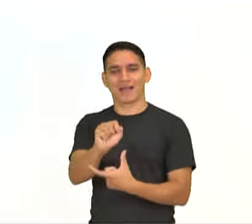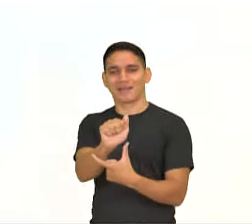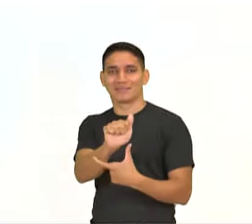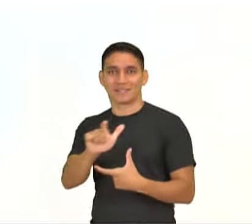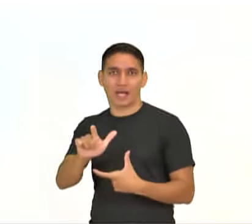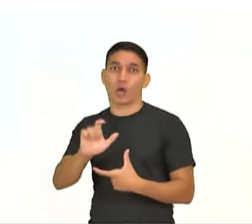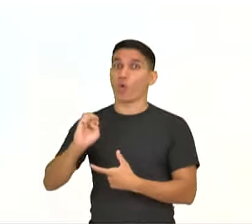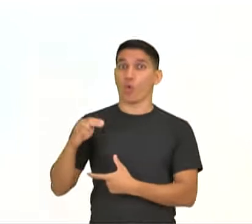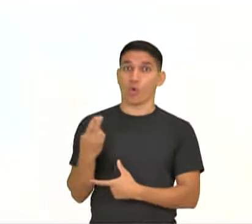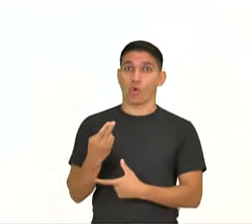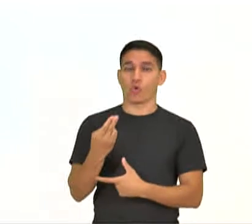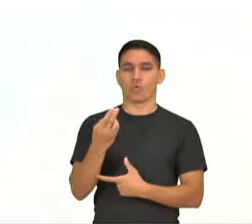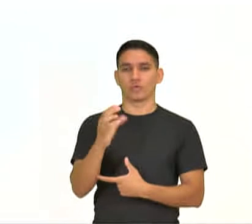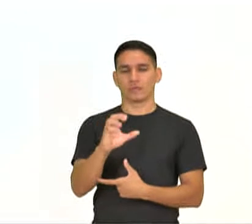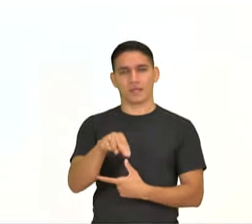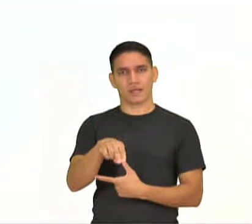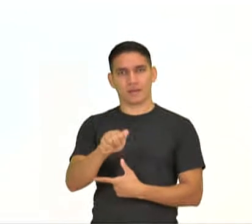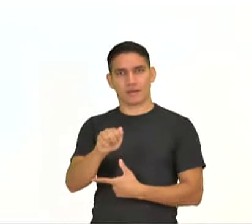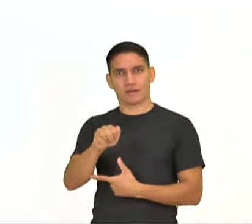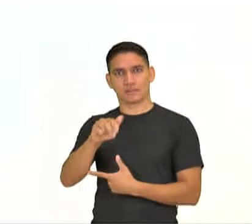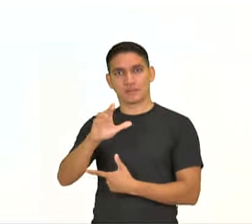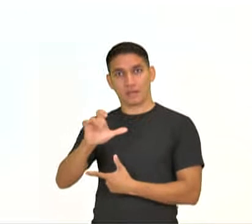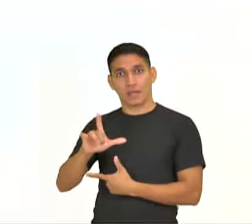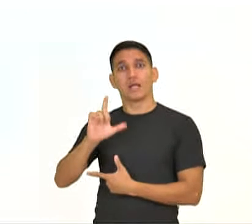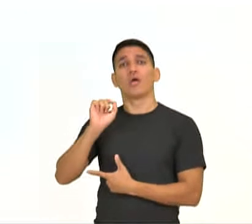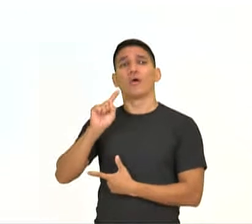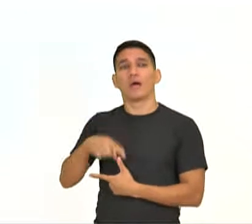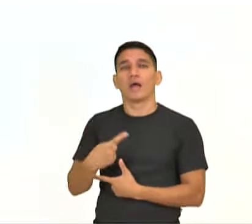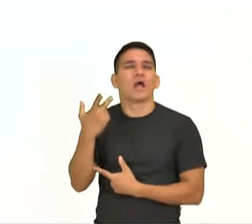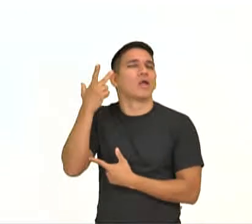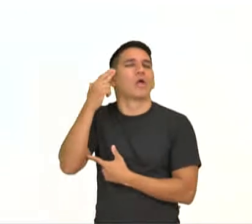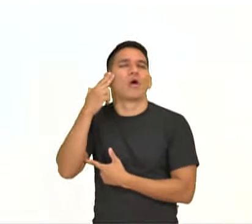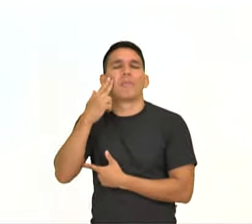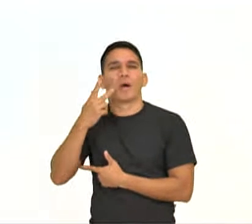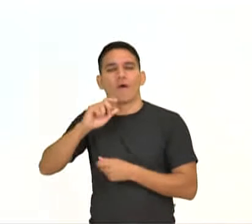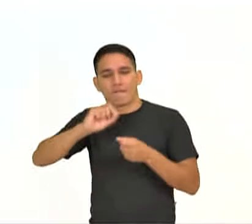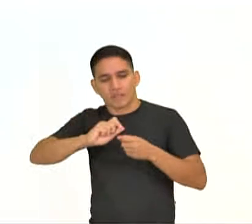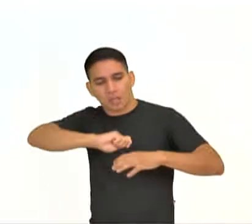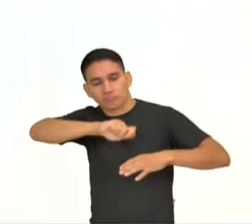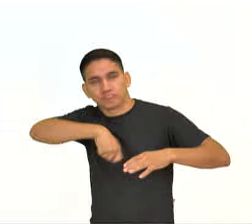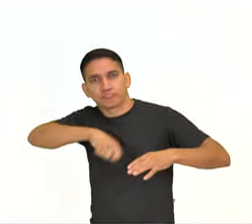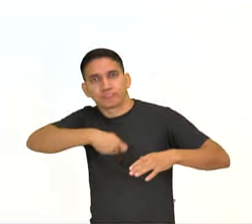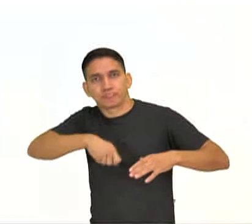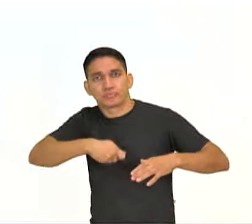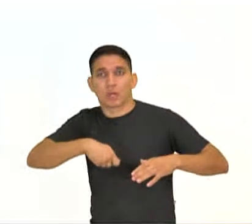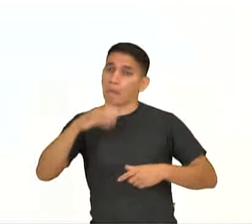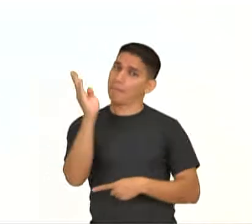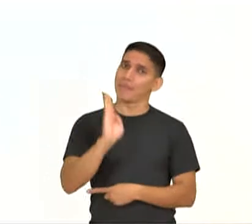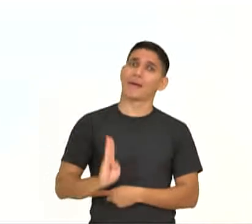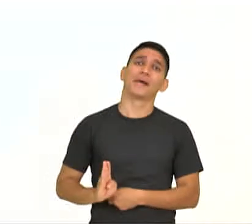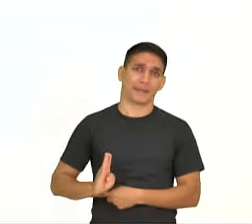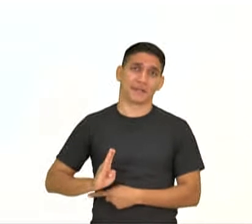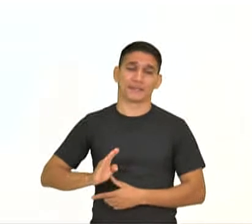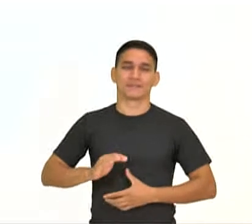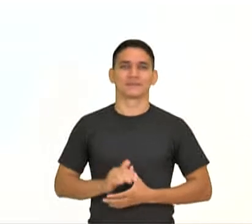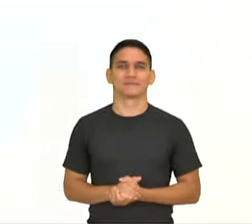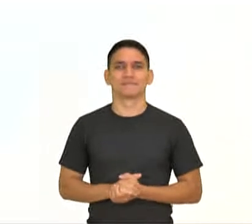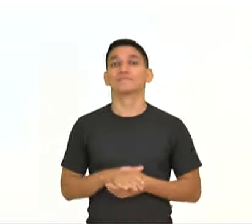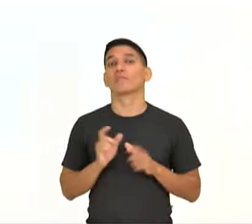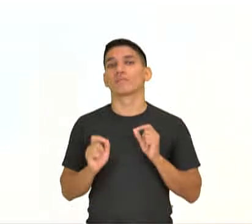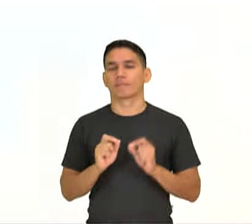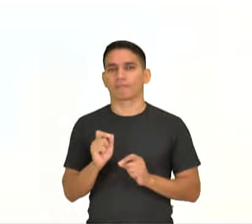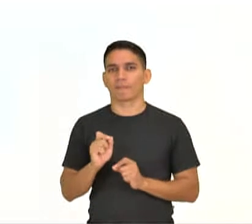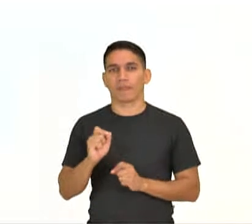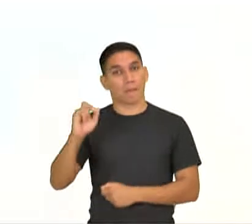ou cloreto de sódio é uma substância muito comum no preparo de comidas do brasileiro, ok? Para se